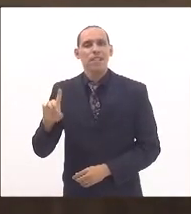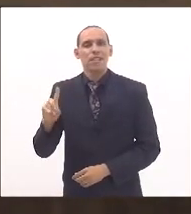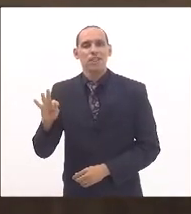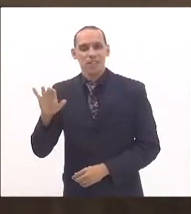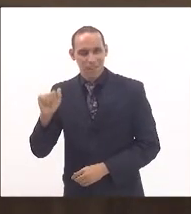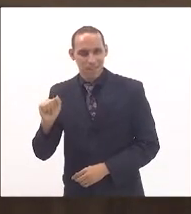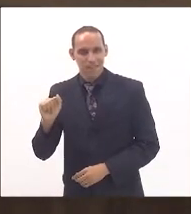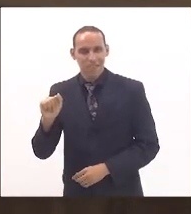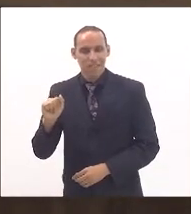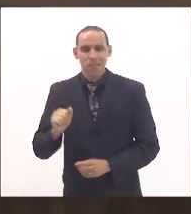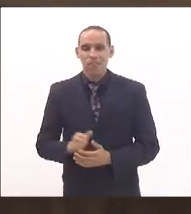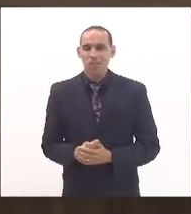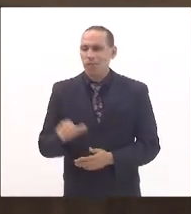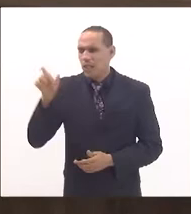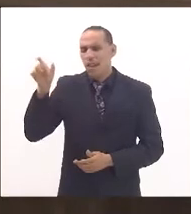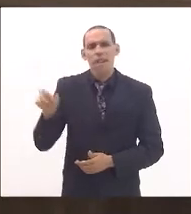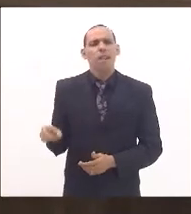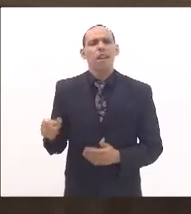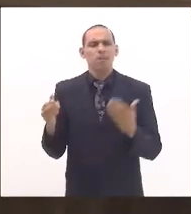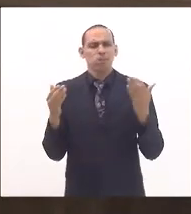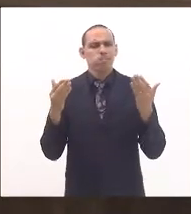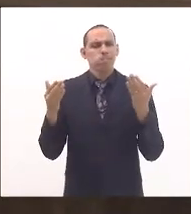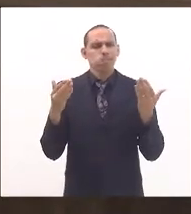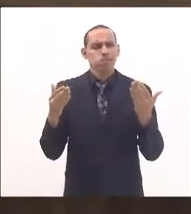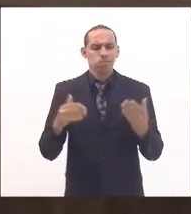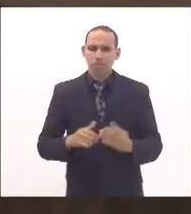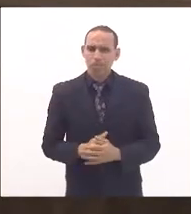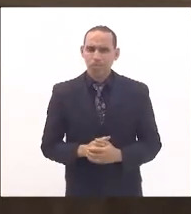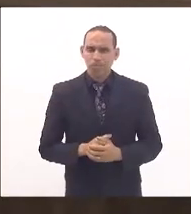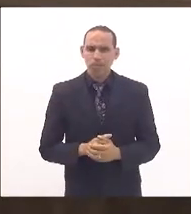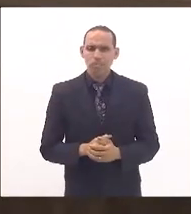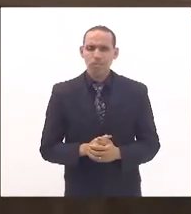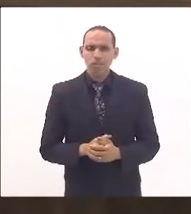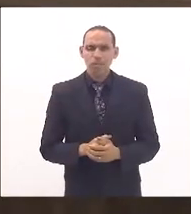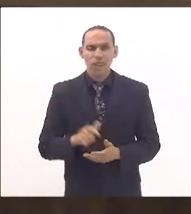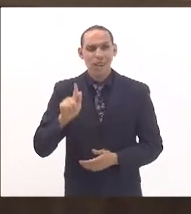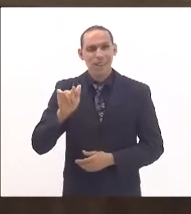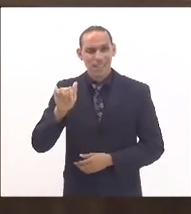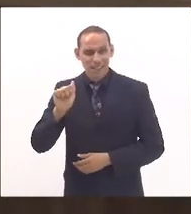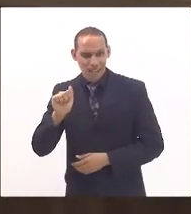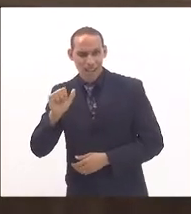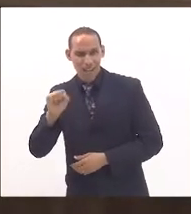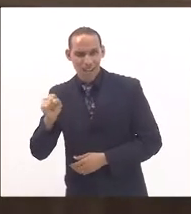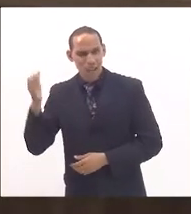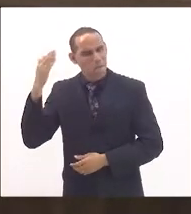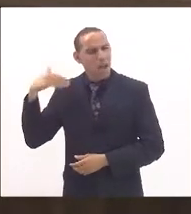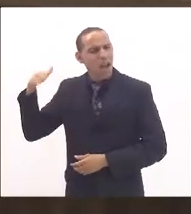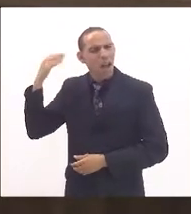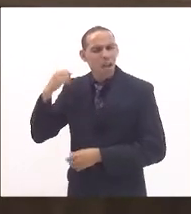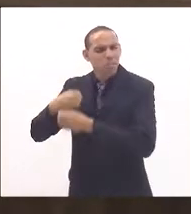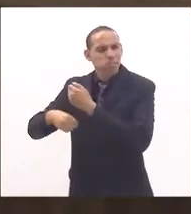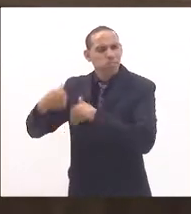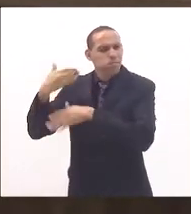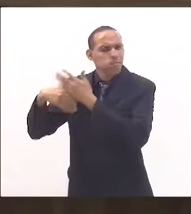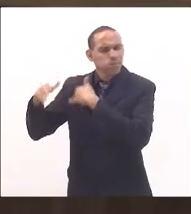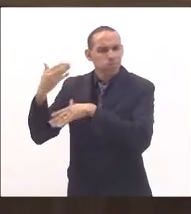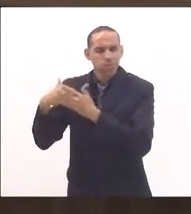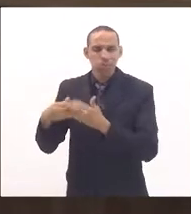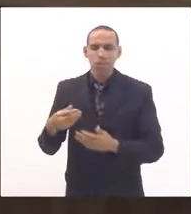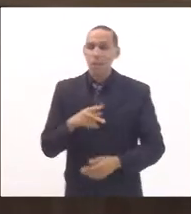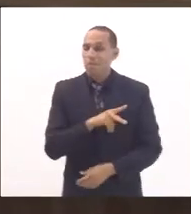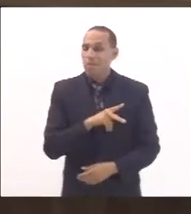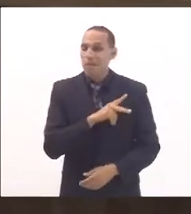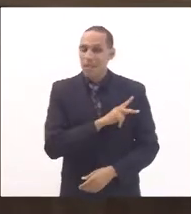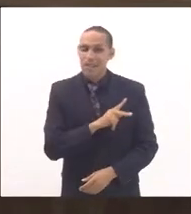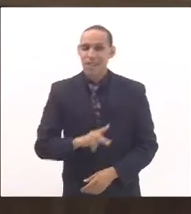Bené, que ela trazia um comparativo que o botijão de gás à época do governo do presidente Lula